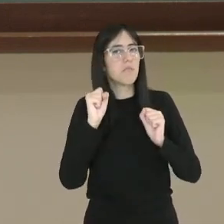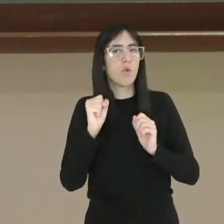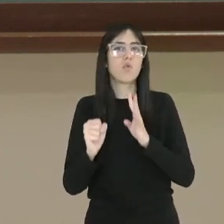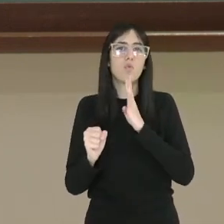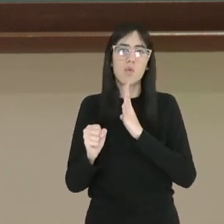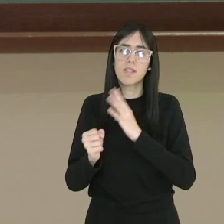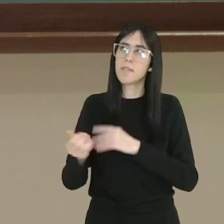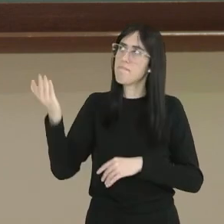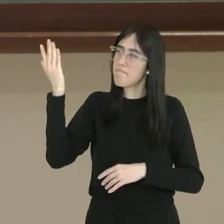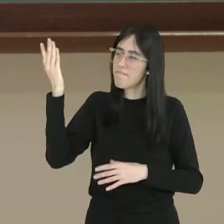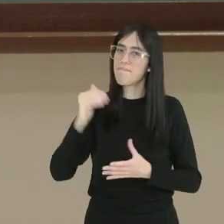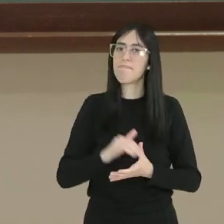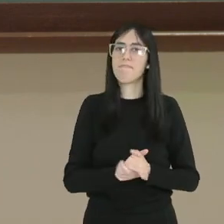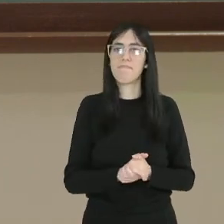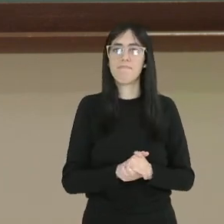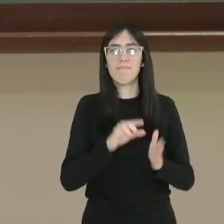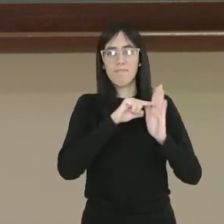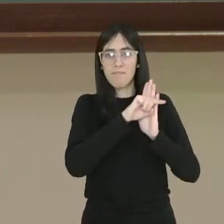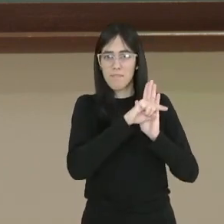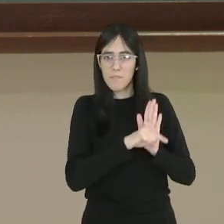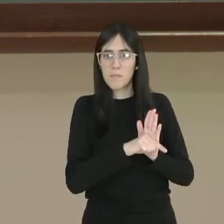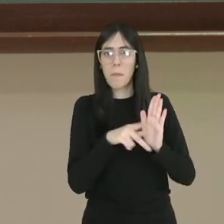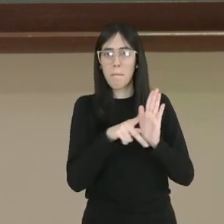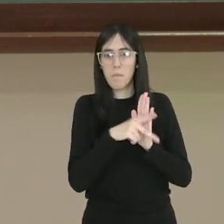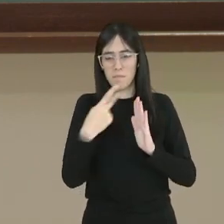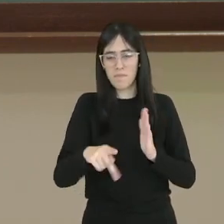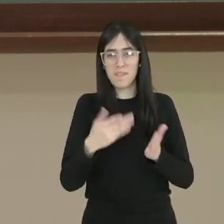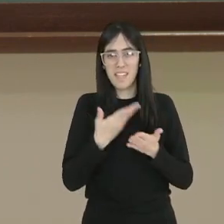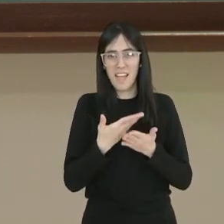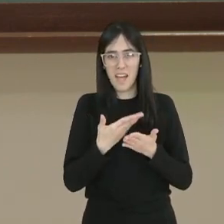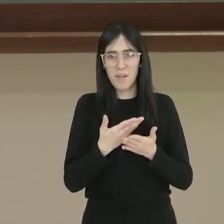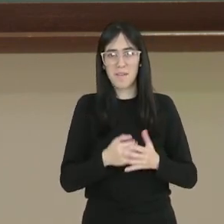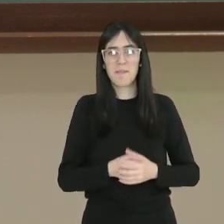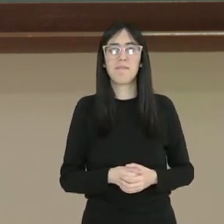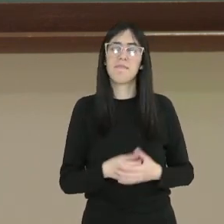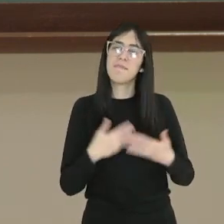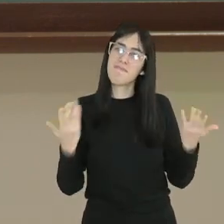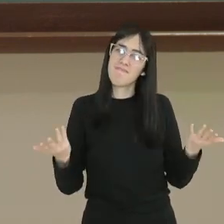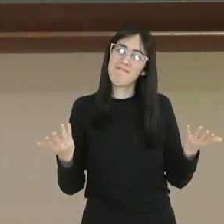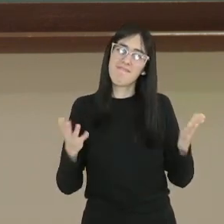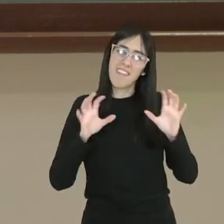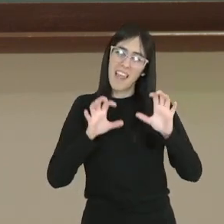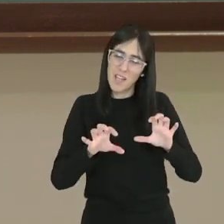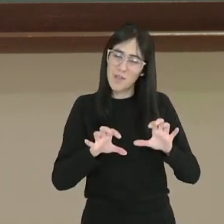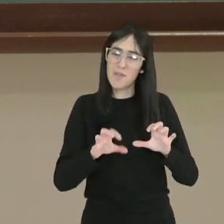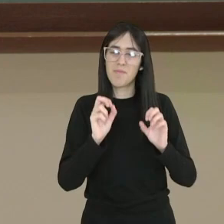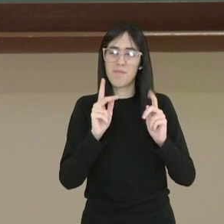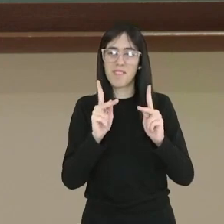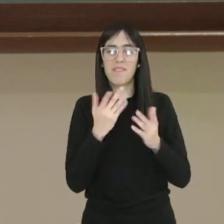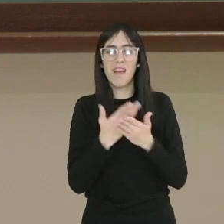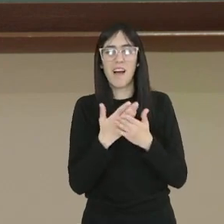mais, as referências que nós usamos na nossa aula de hoje. E é isso. Com isso nós